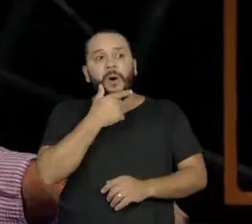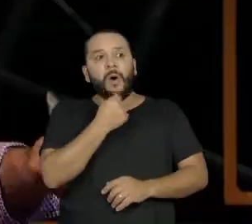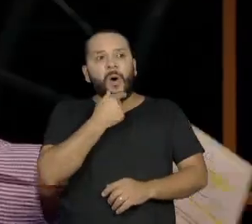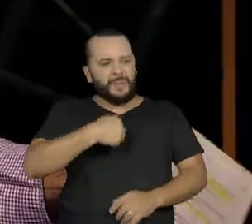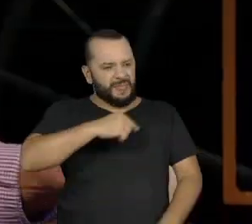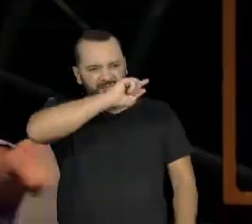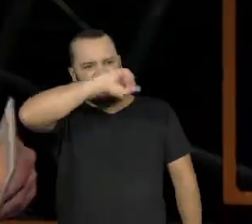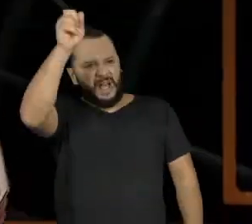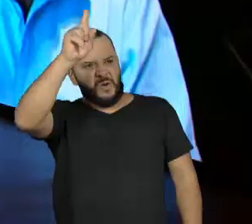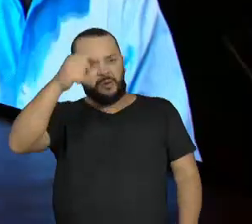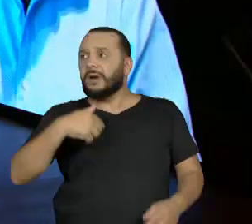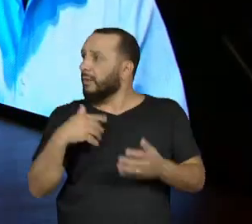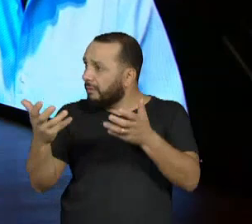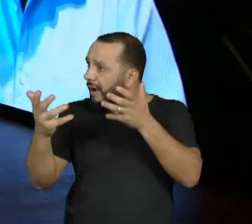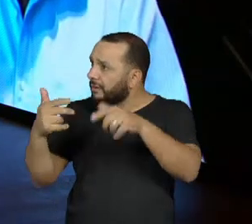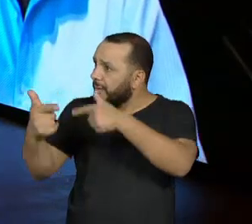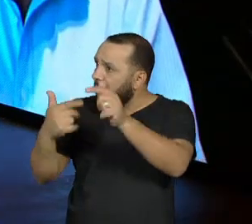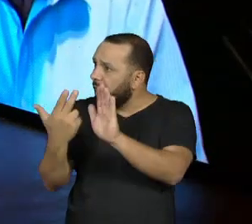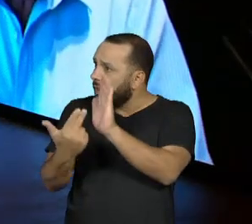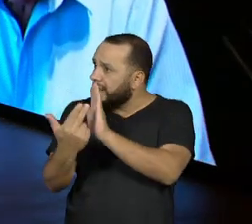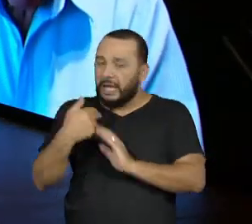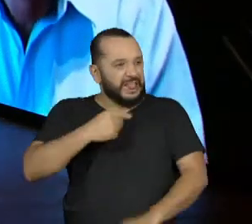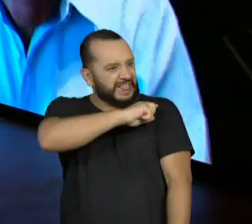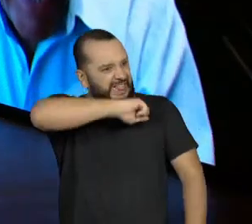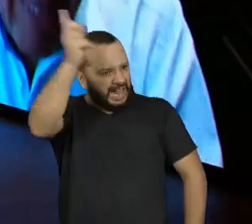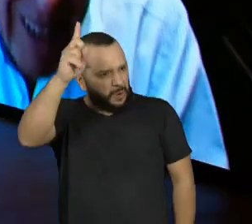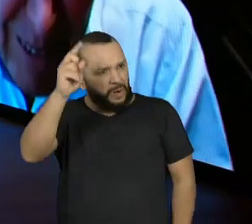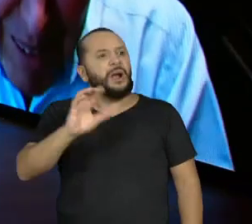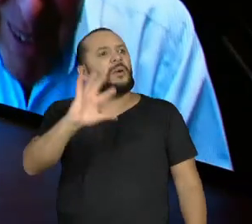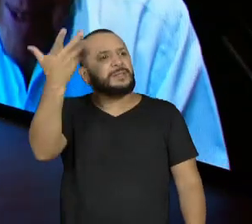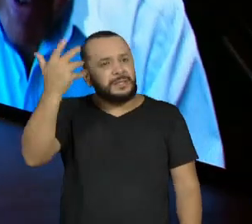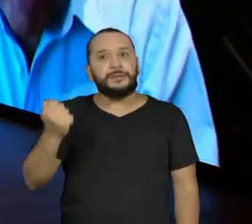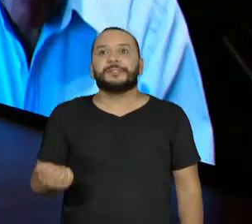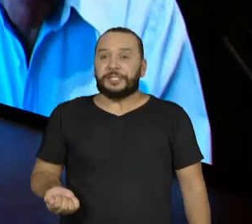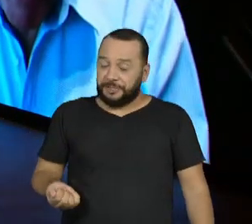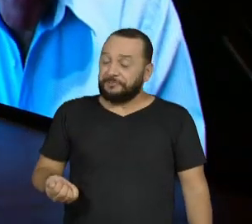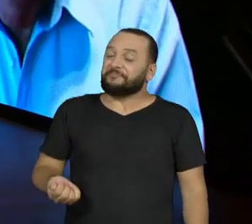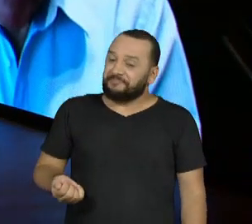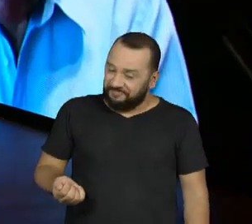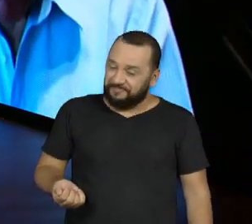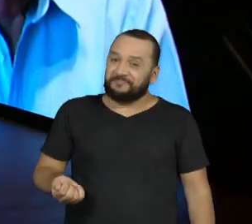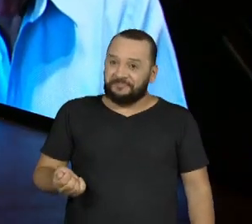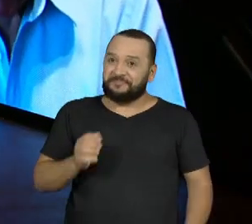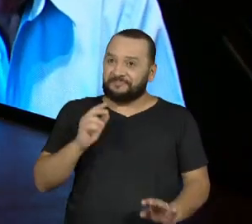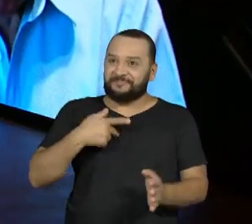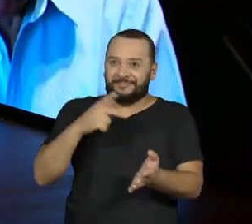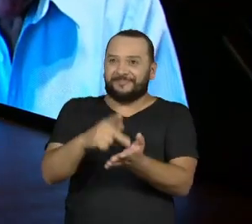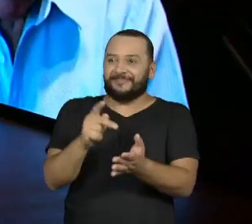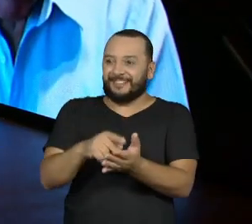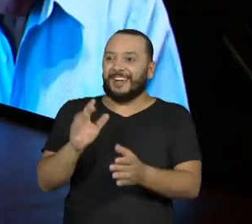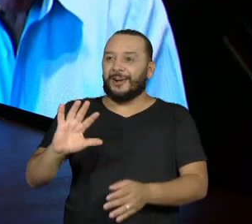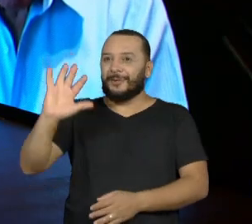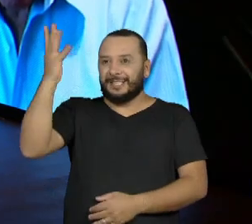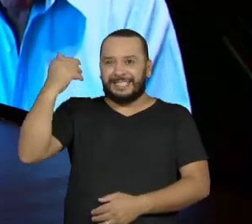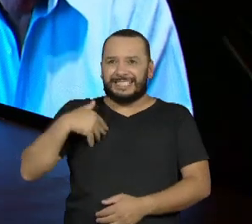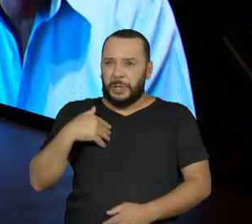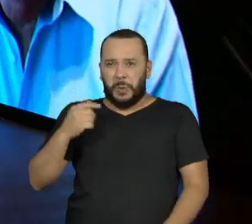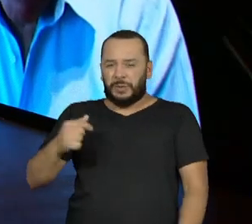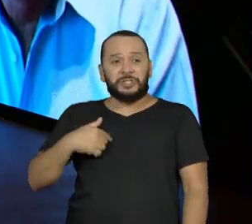cara. O que aconteceu? Aconteceu isso mesmo. Levei um não de cara, mas um não muito